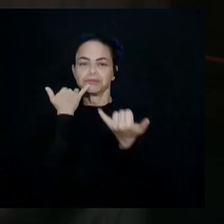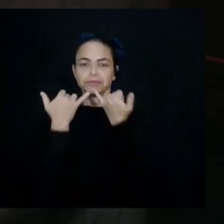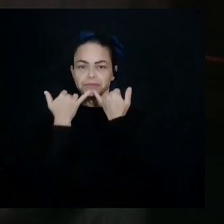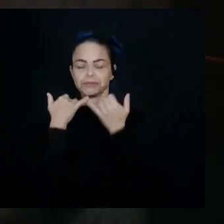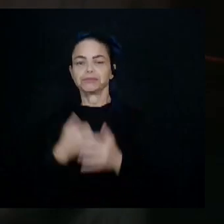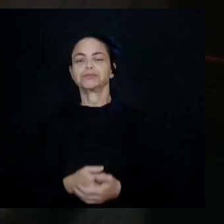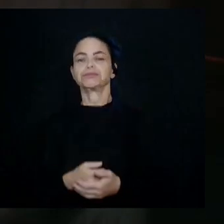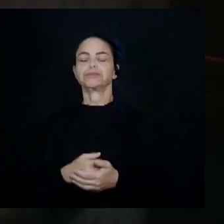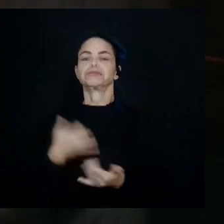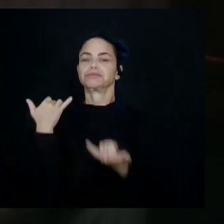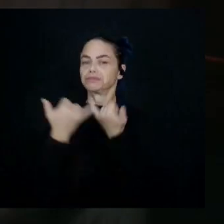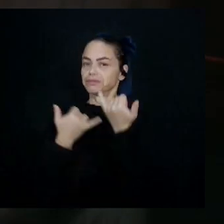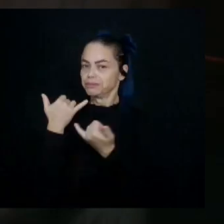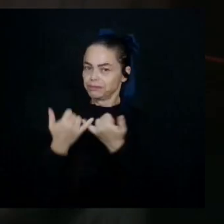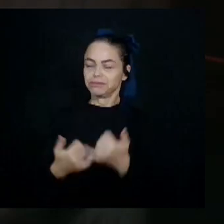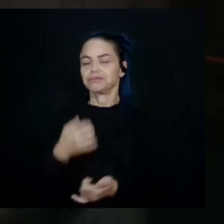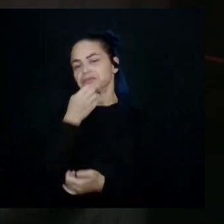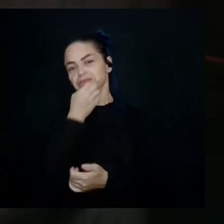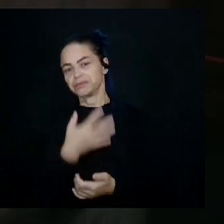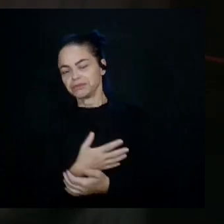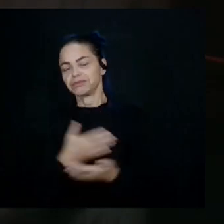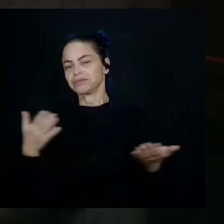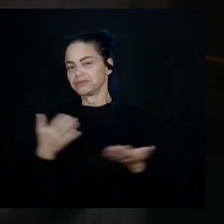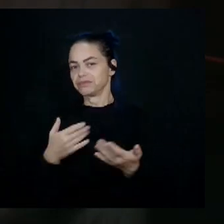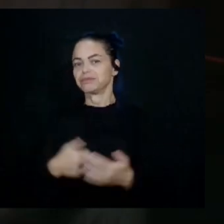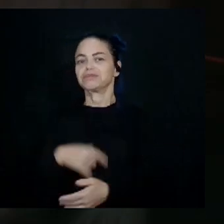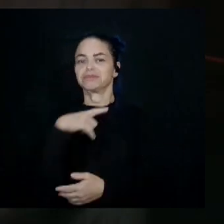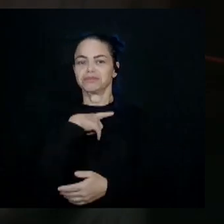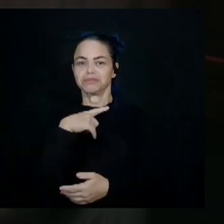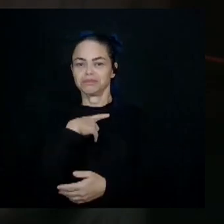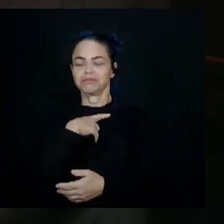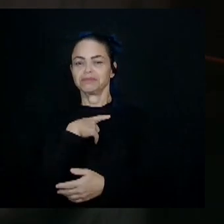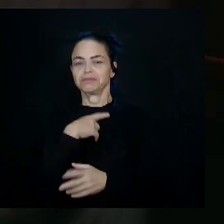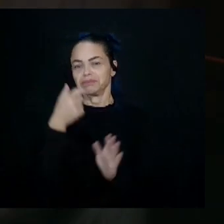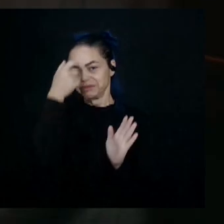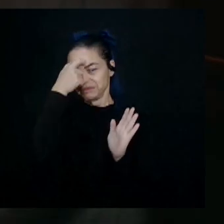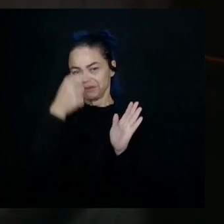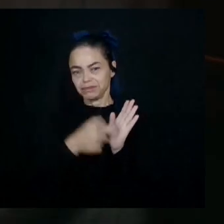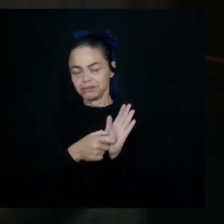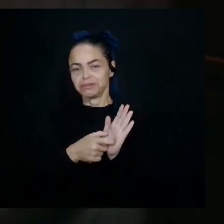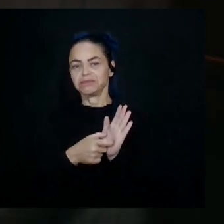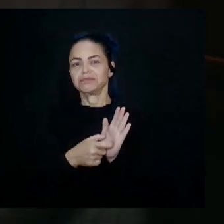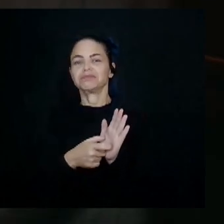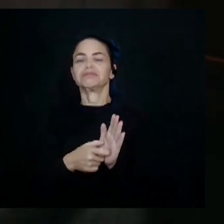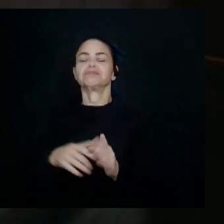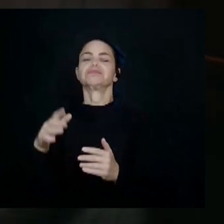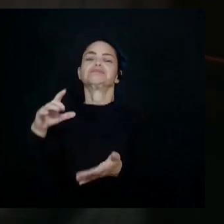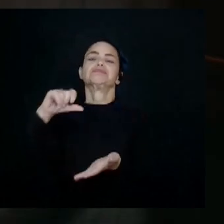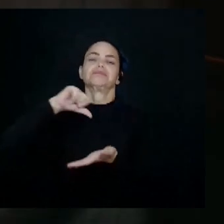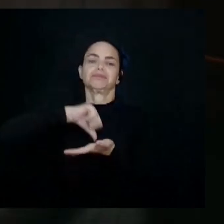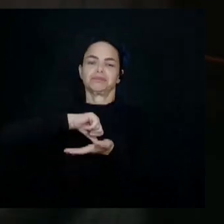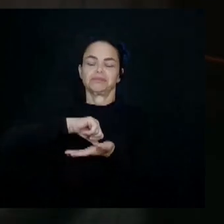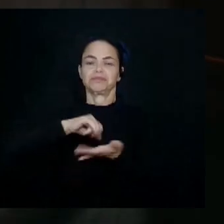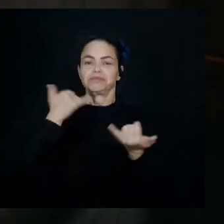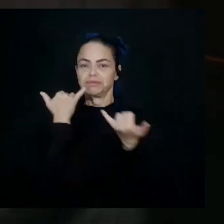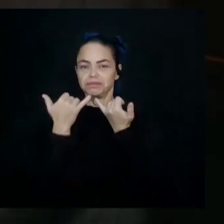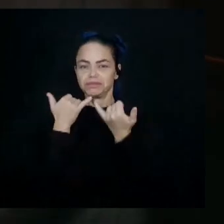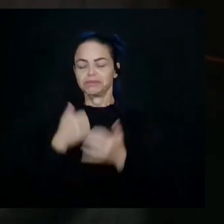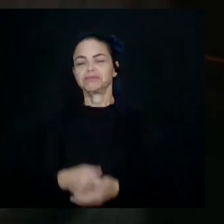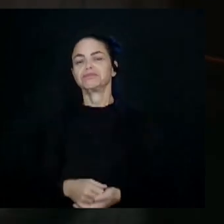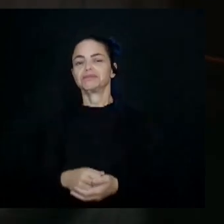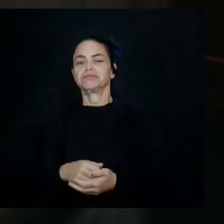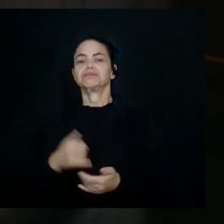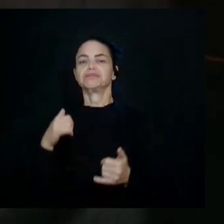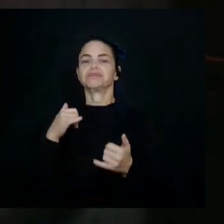entretenimento, tá bom demais. E hoje nós temos a Íria chegando daqui a pouquinho, direto da Central de Informações, ela que atualiza para você informações